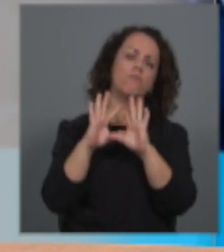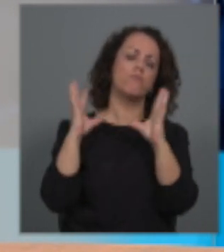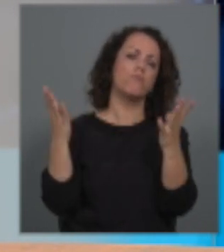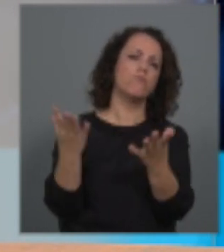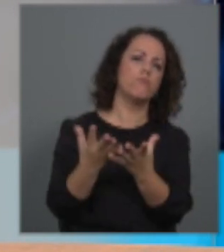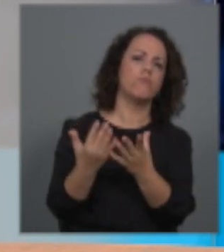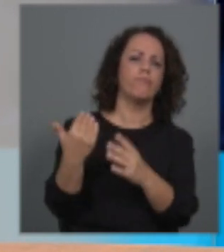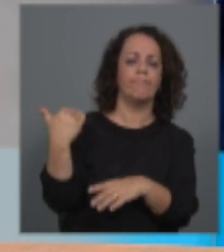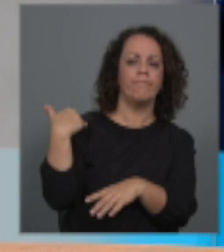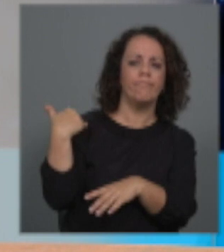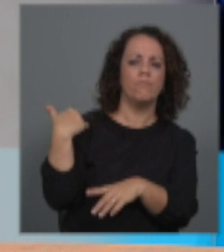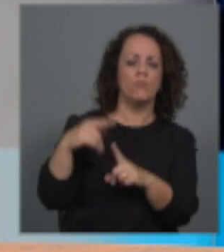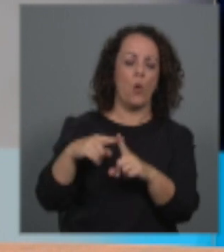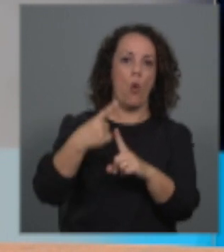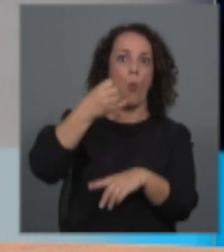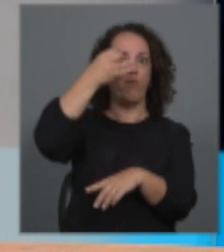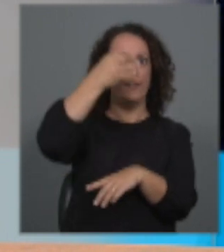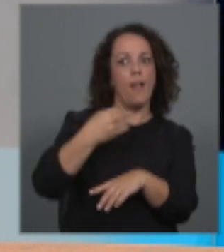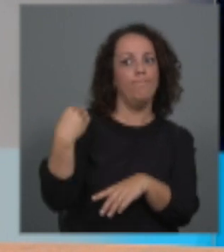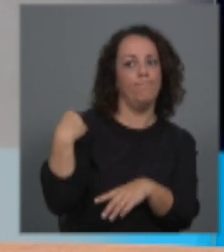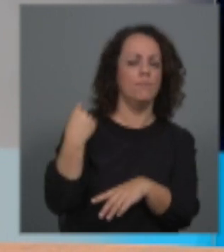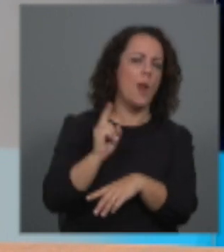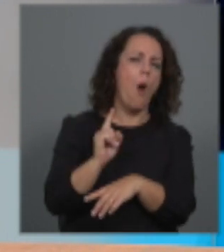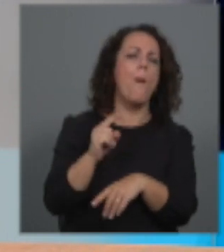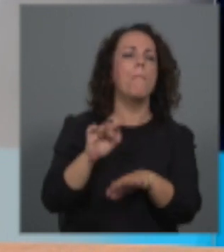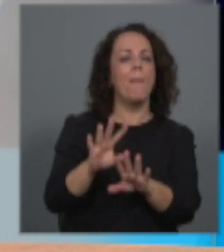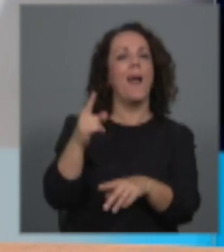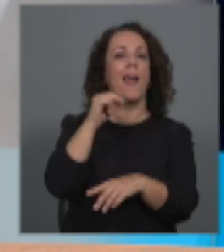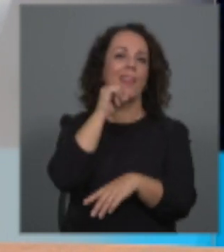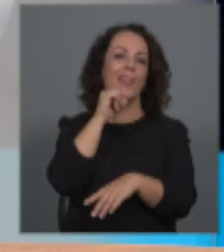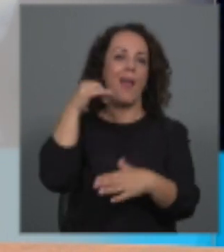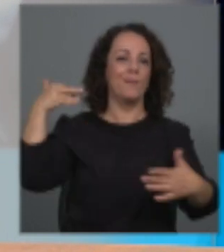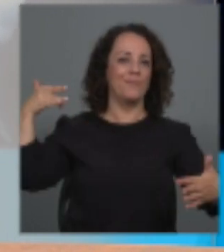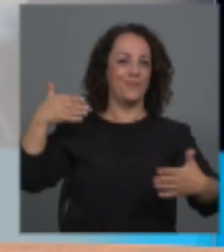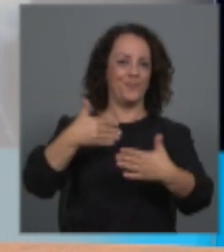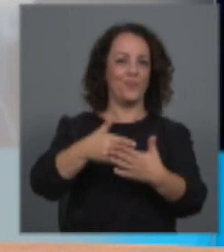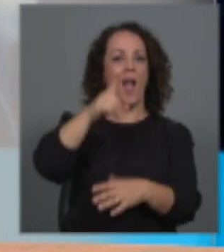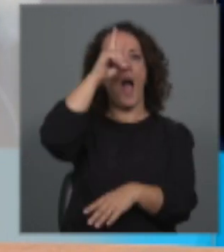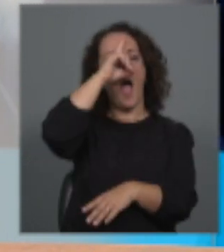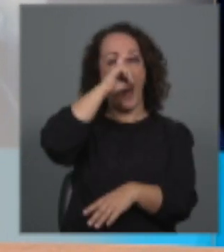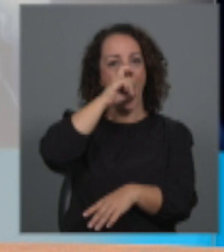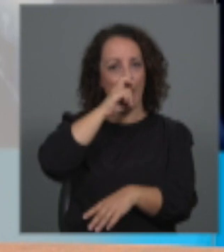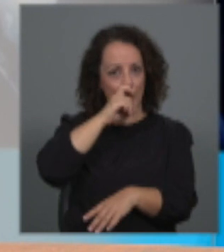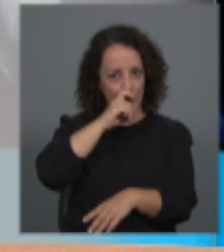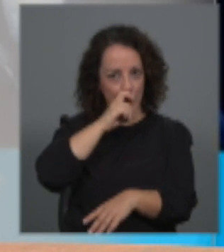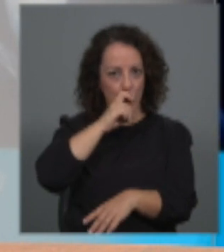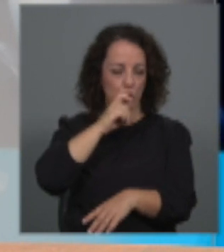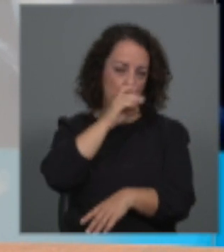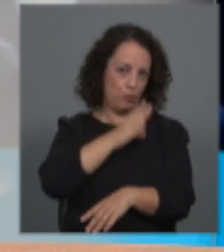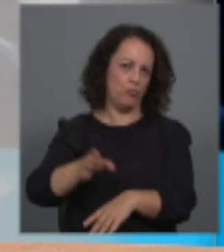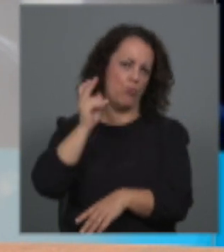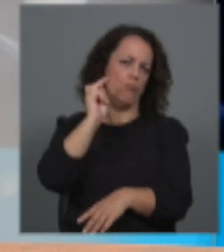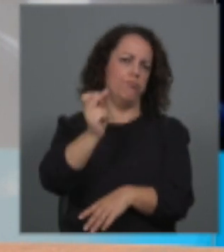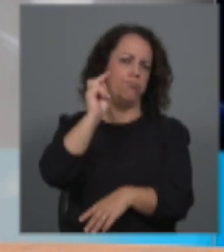sugestão oficial, mas através de um hábito que já se tem imposto durante muitos